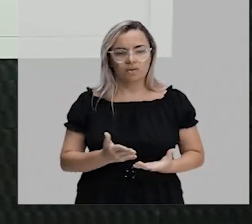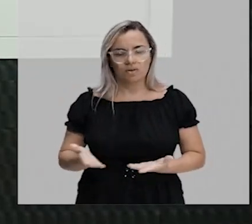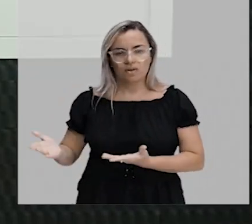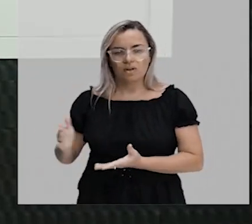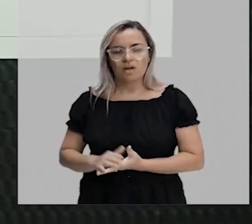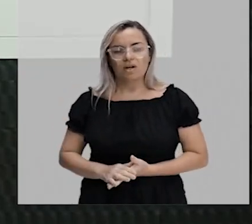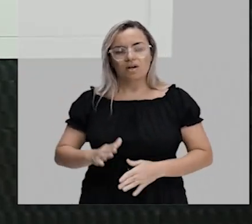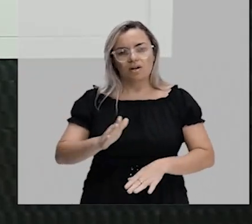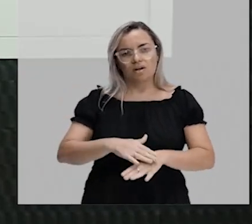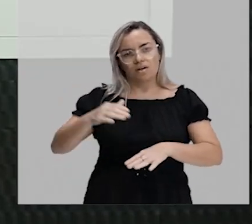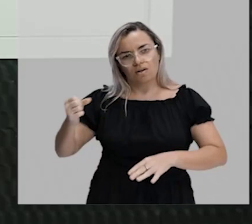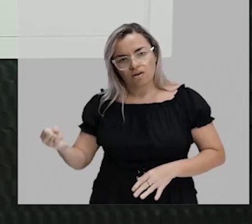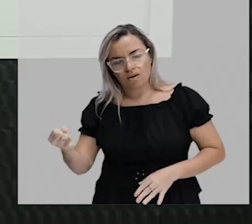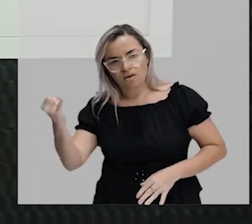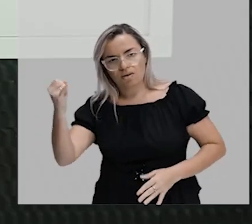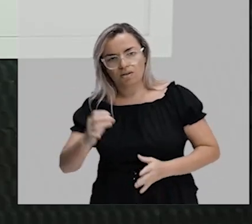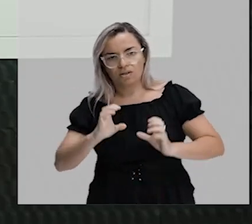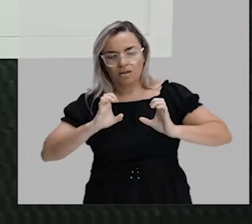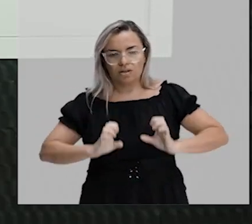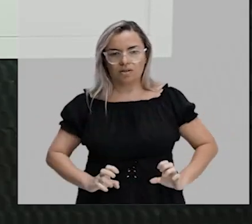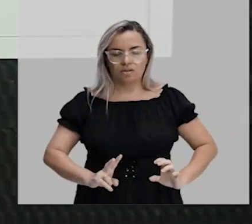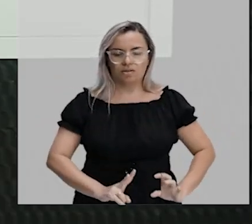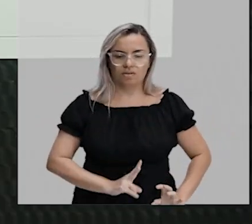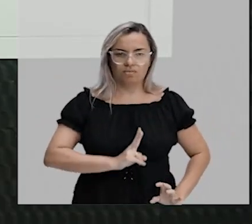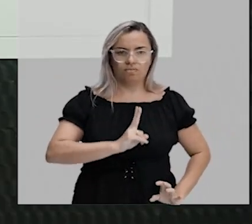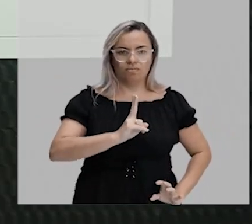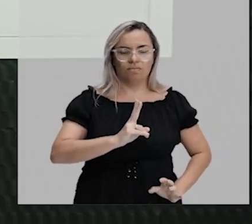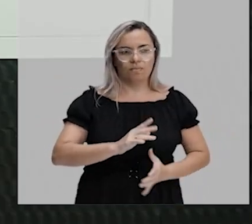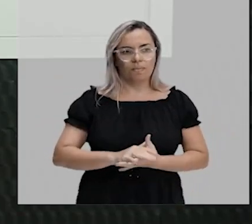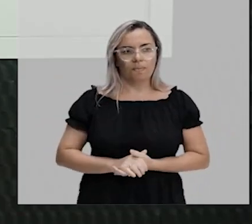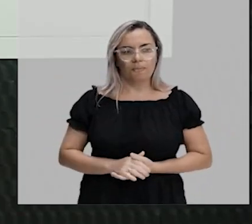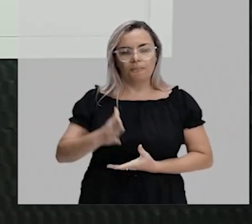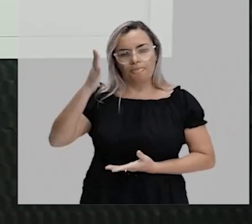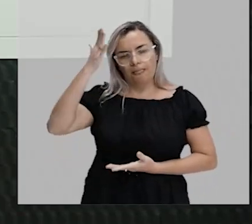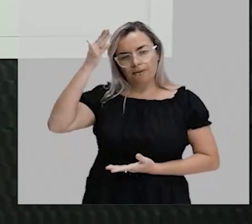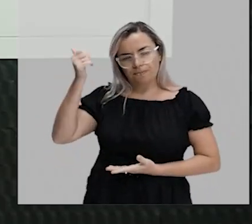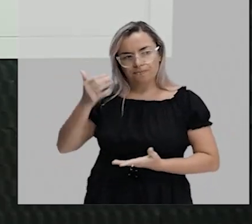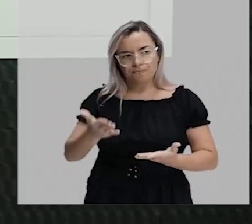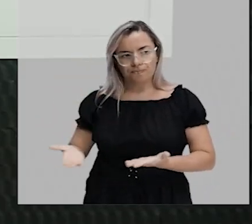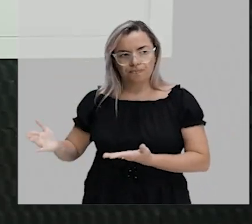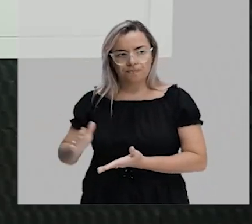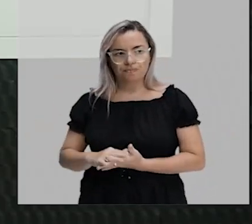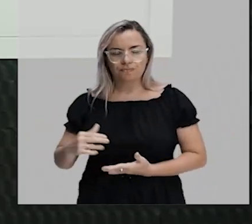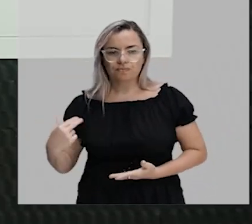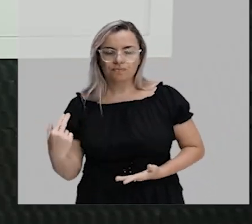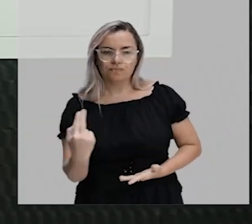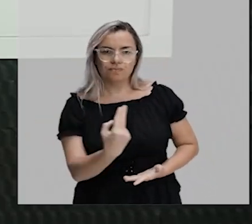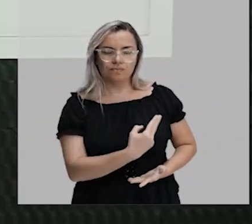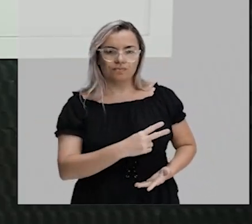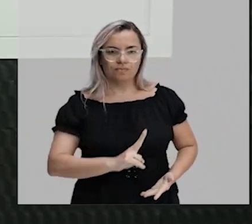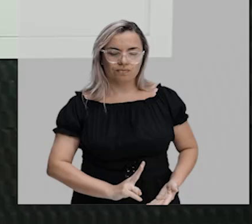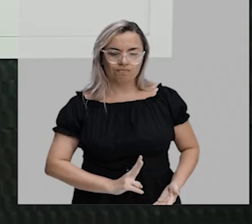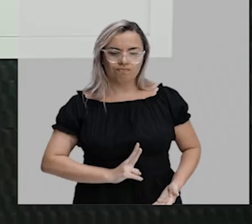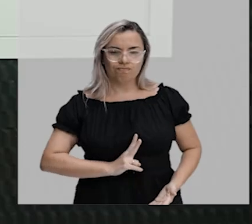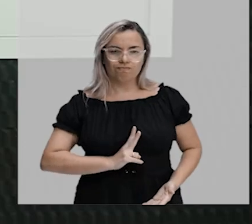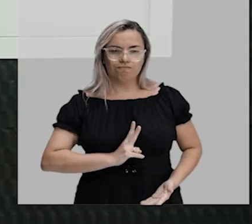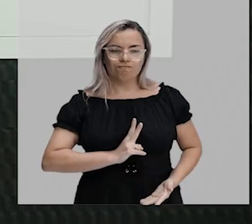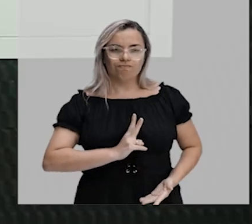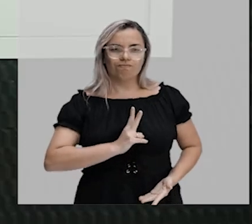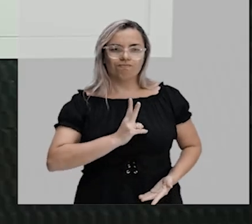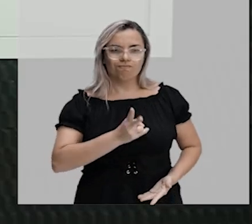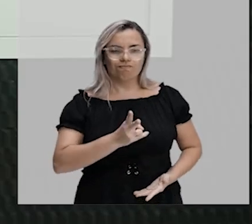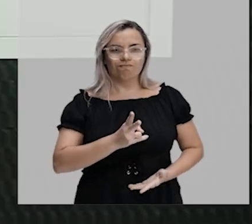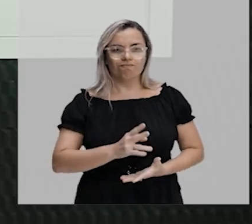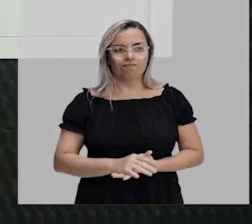mais importantes é a ética das virtudes. E aqui vocês sabem muito bem que as nossas virtudes são as nossas